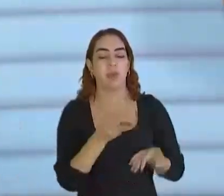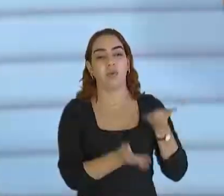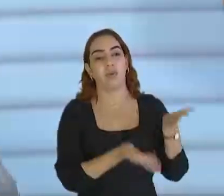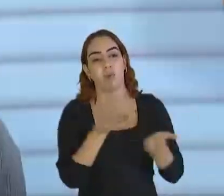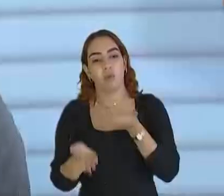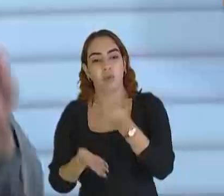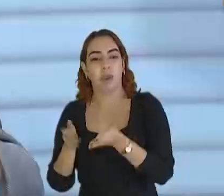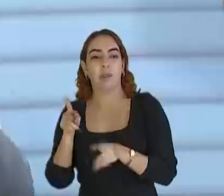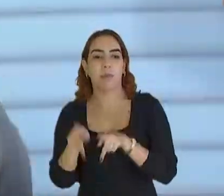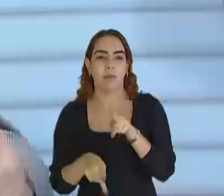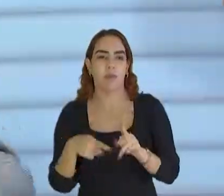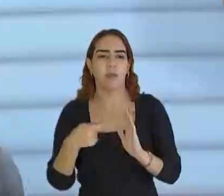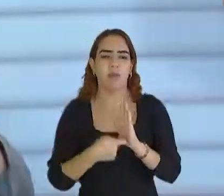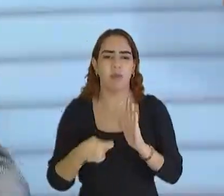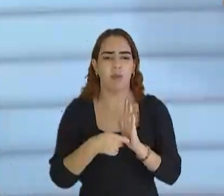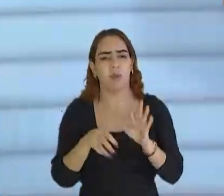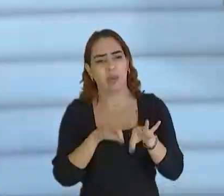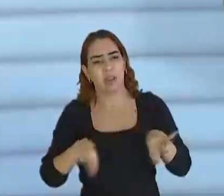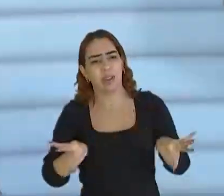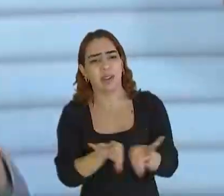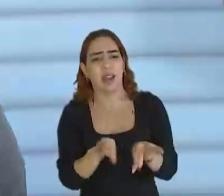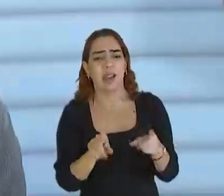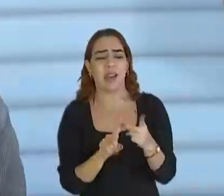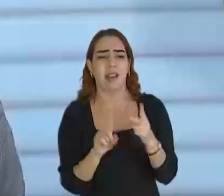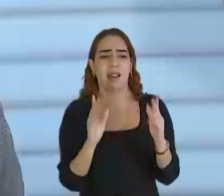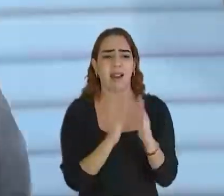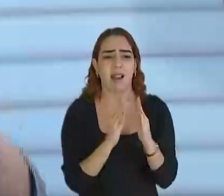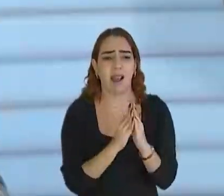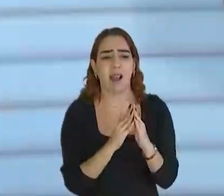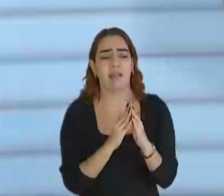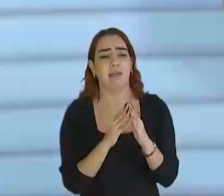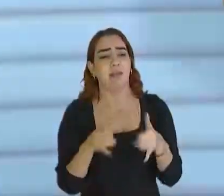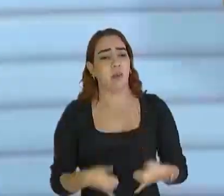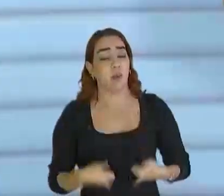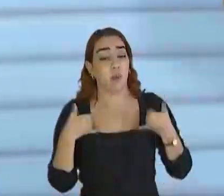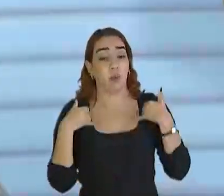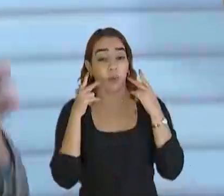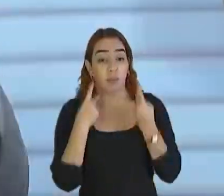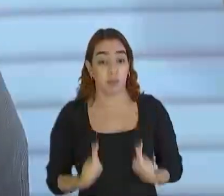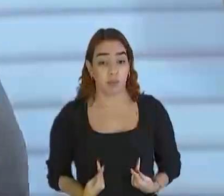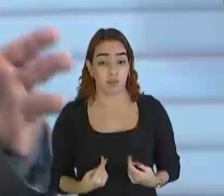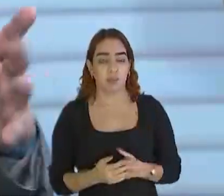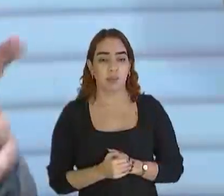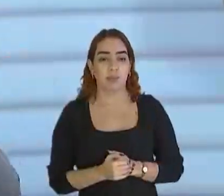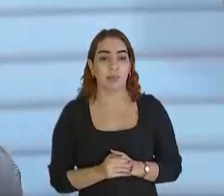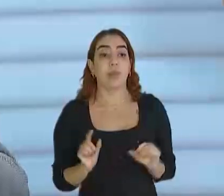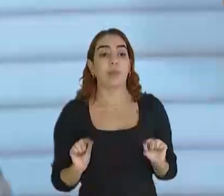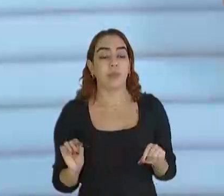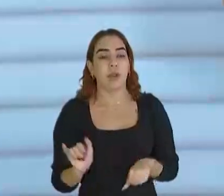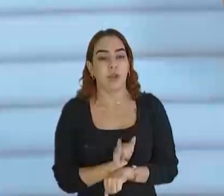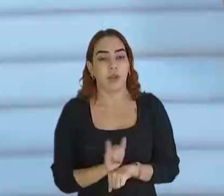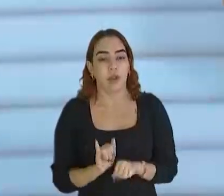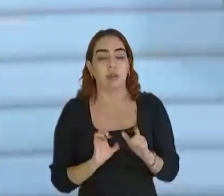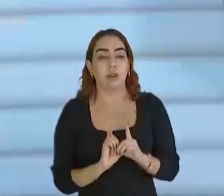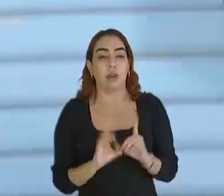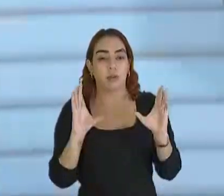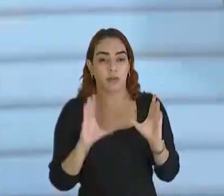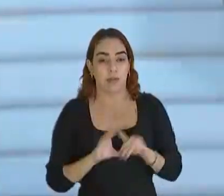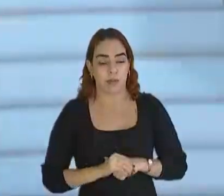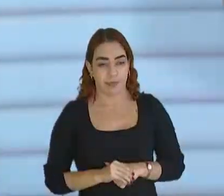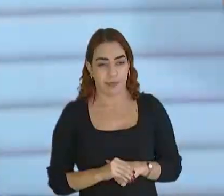comunidades que estão na luta por terra, território, né, pela sua dignidade. Os direitos humanos são a ferramenta da democracia e da